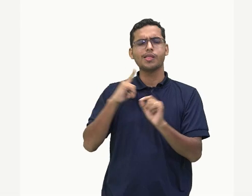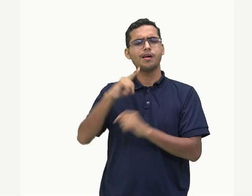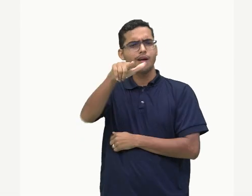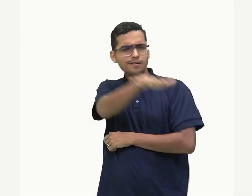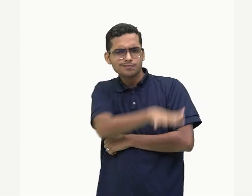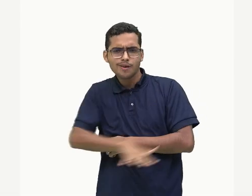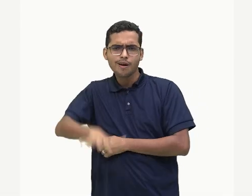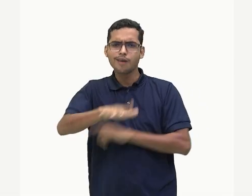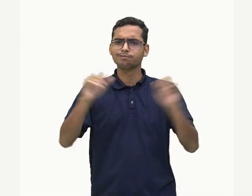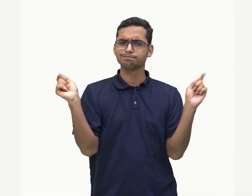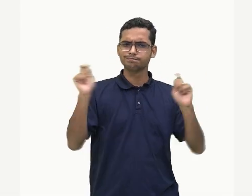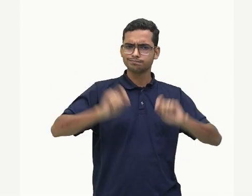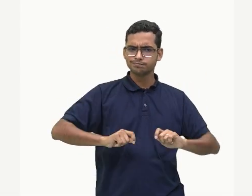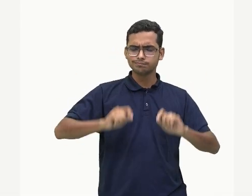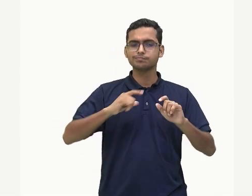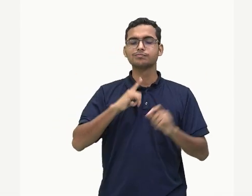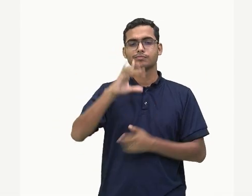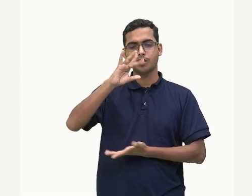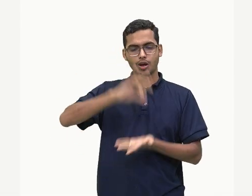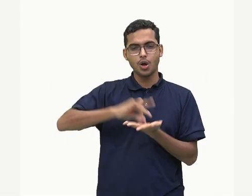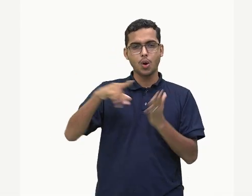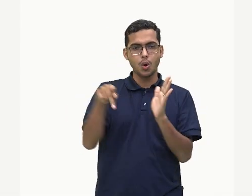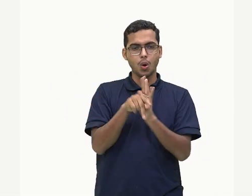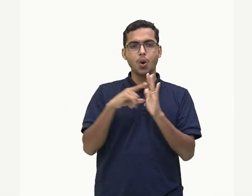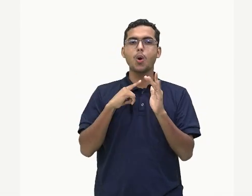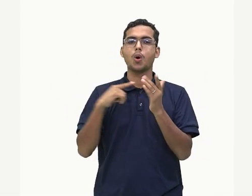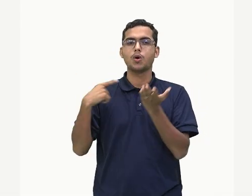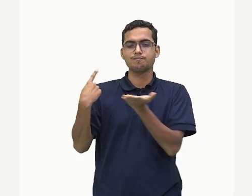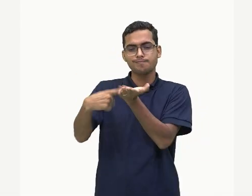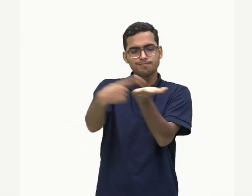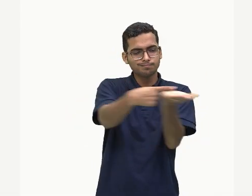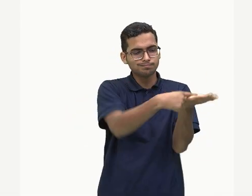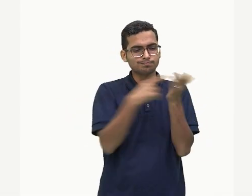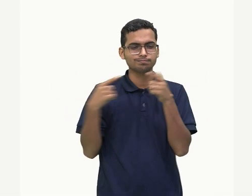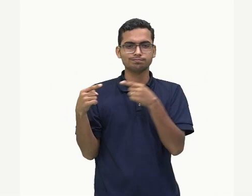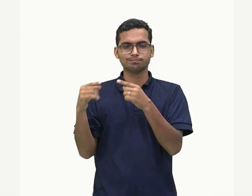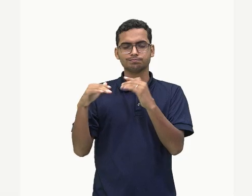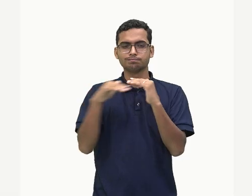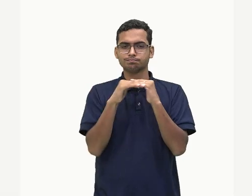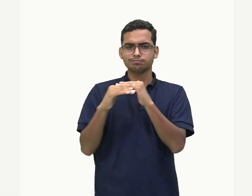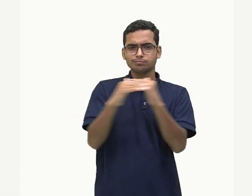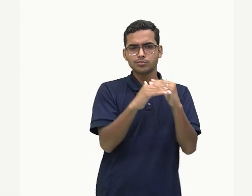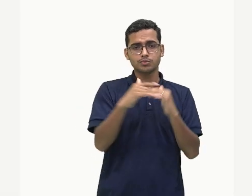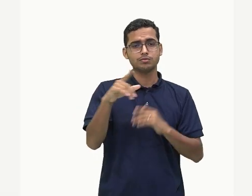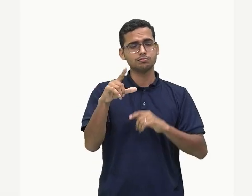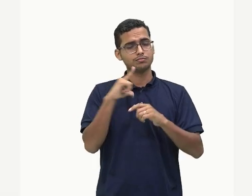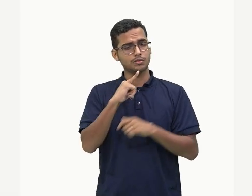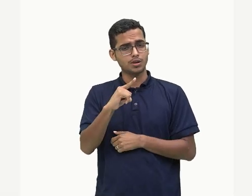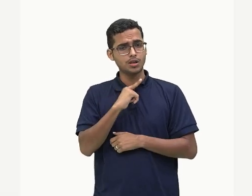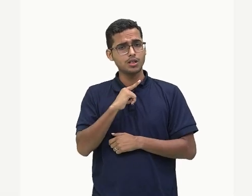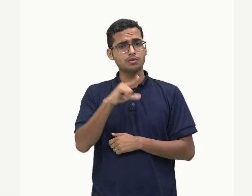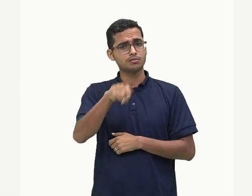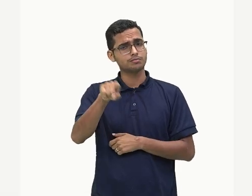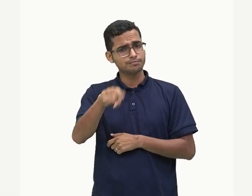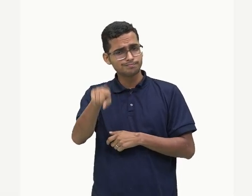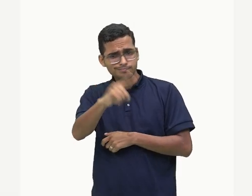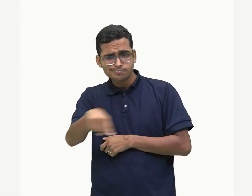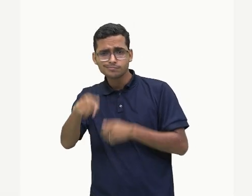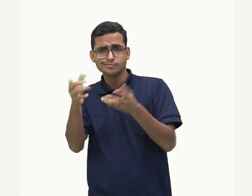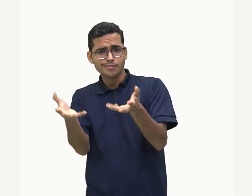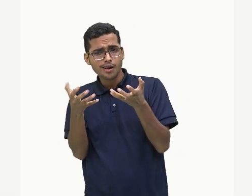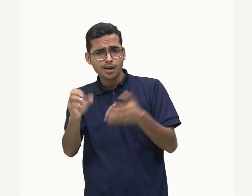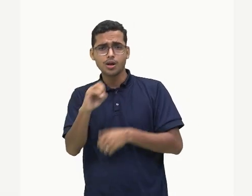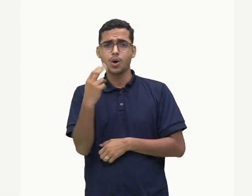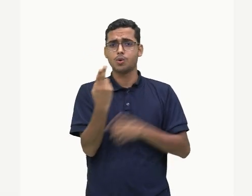gerais, são universais. Eles vão existir quer você queira ou quer você não